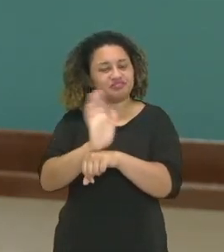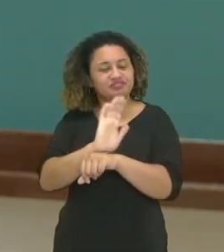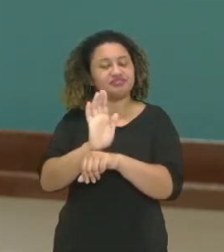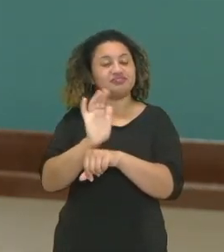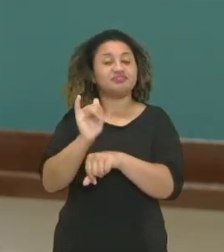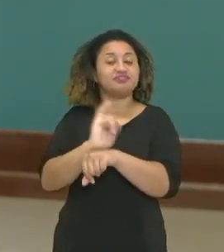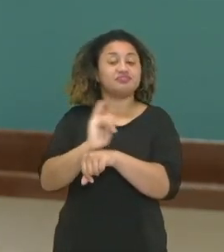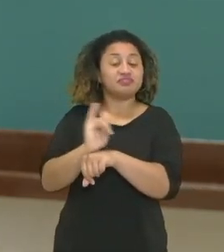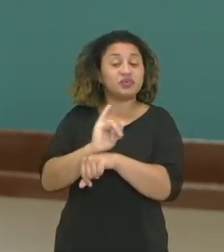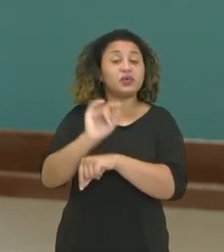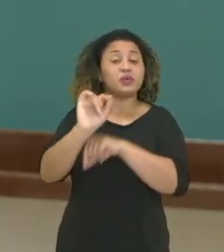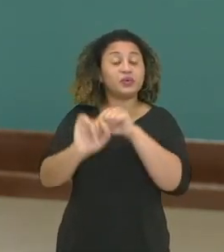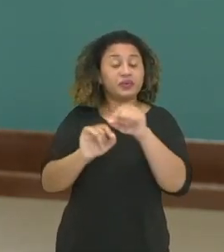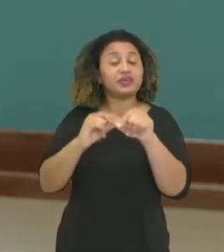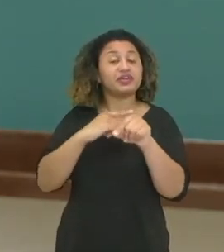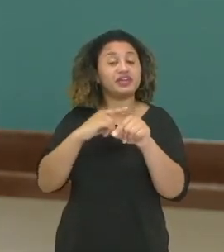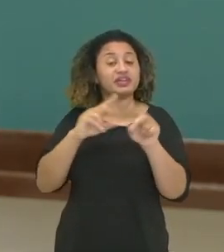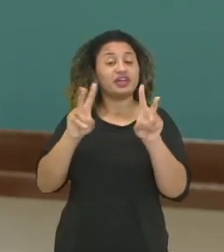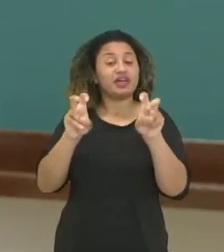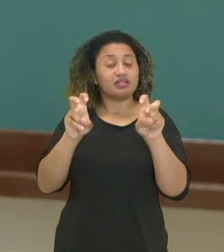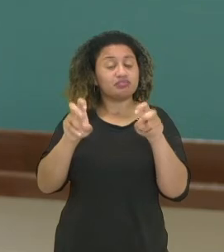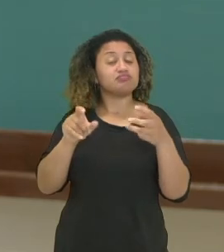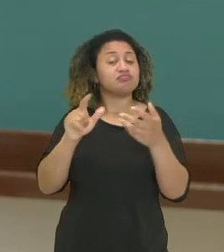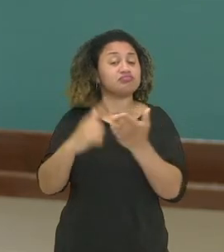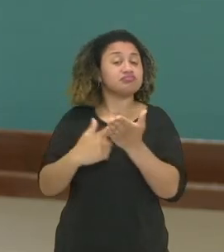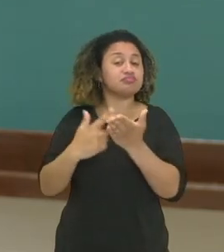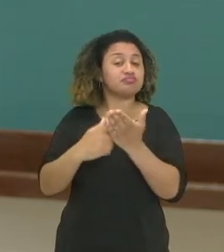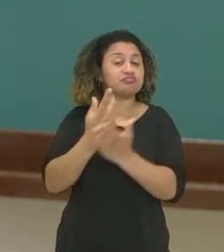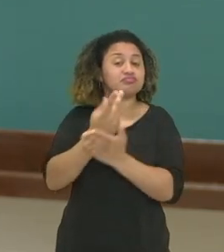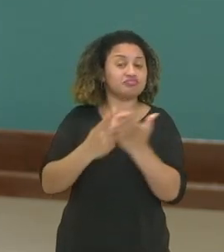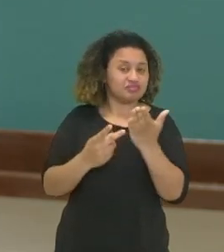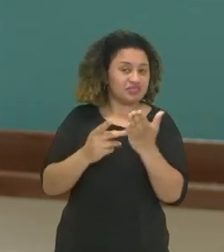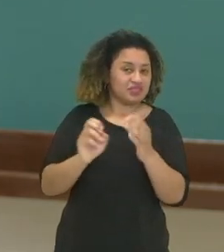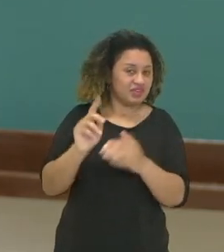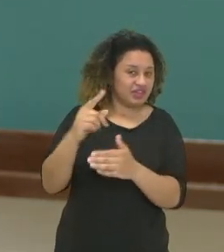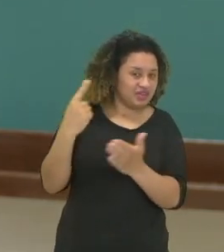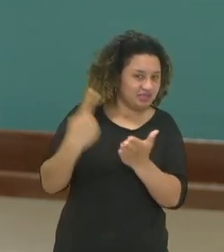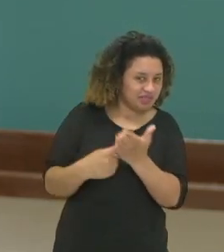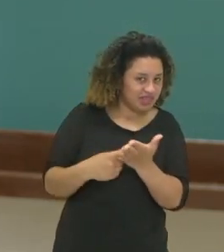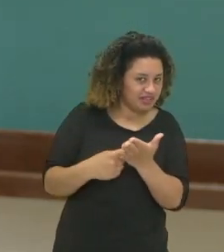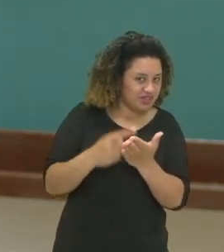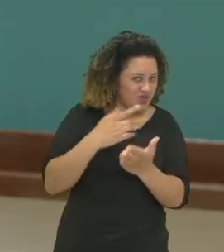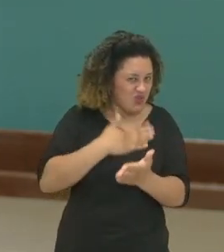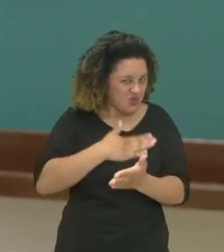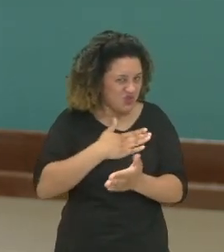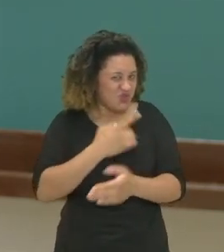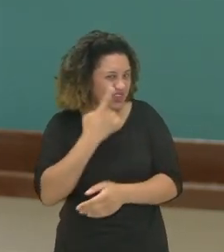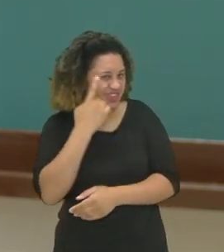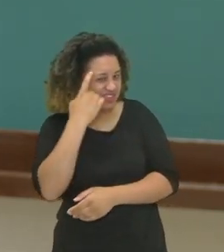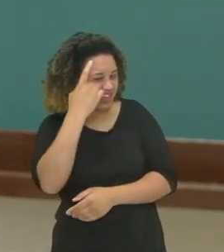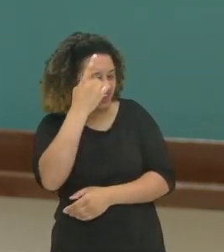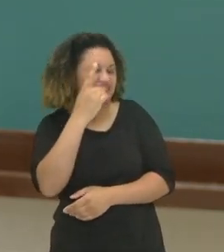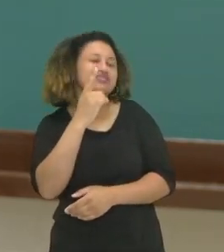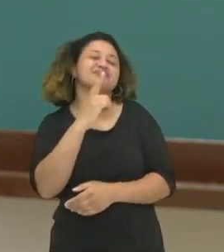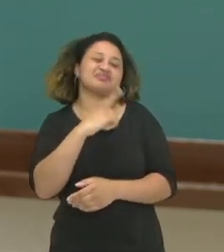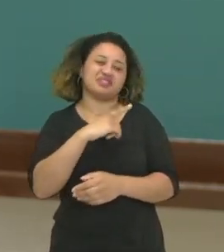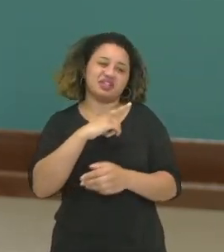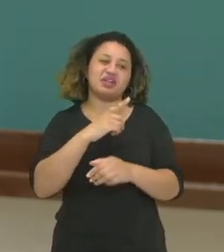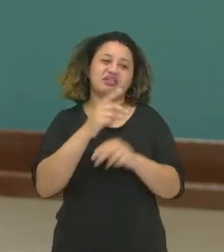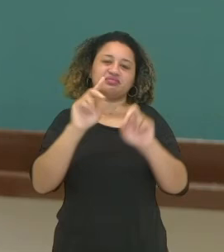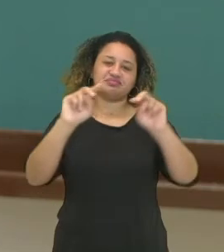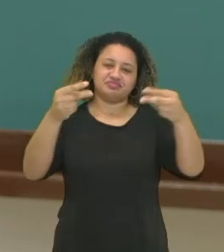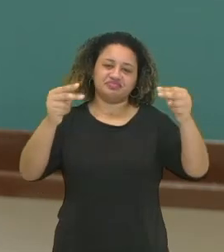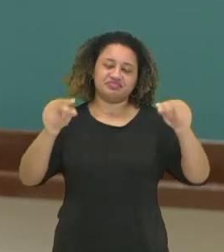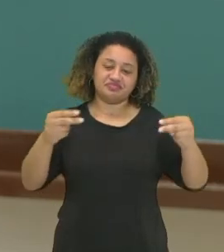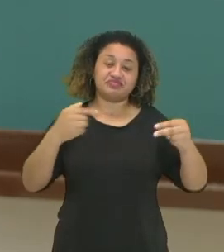YouTube com o Morte e Vida Severina em animação. Combinado? Gostou da ideia? Além de que você